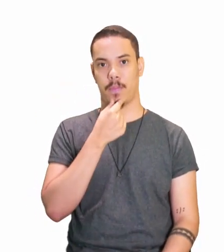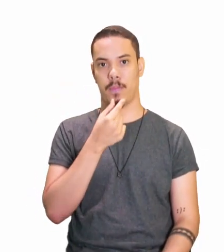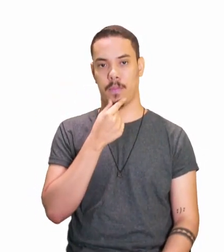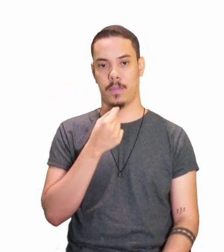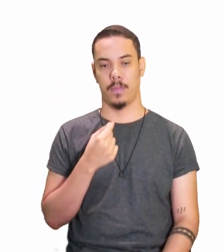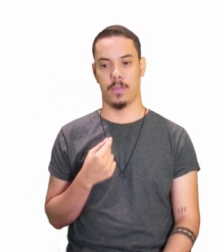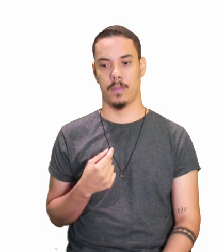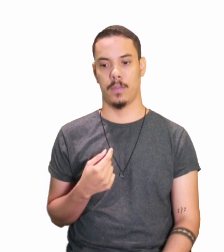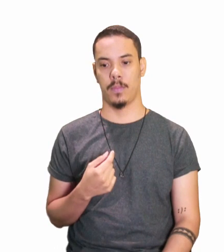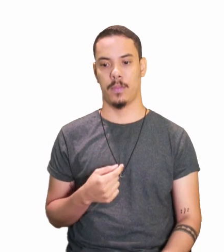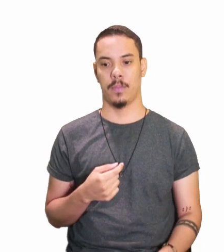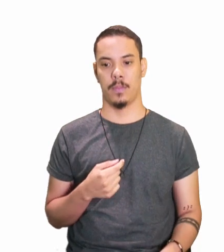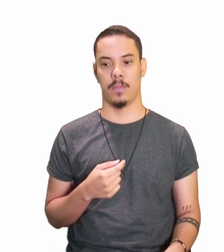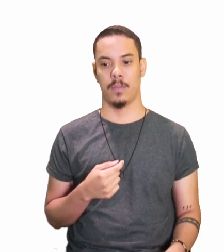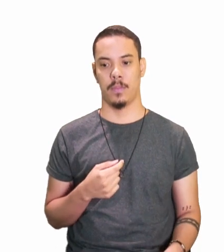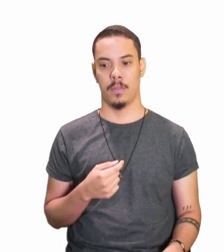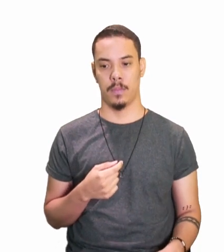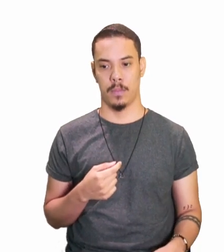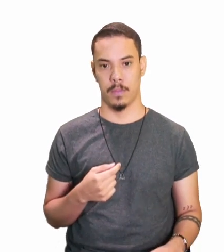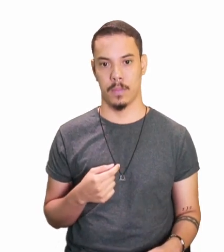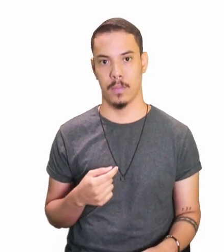Masculino. Aquela mulher